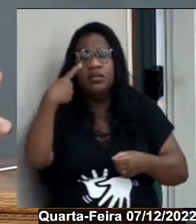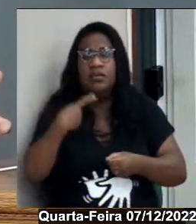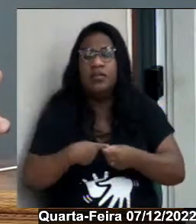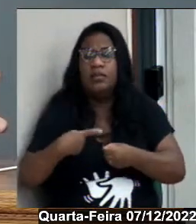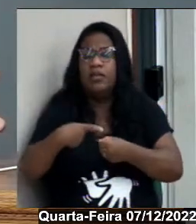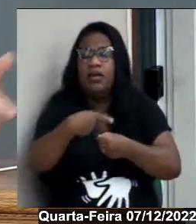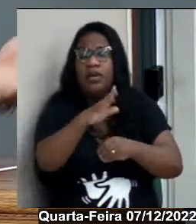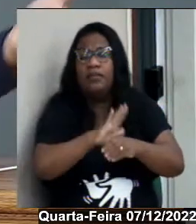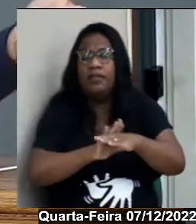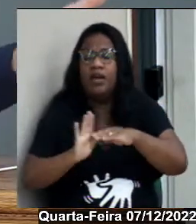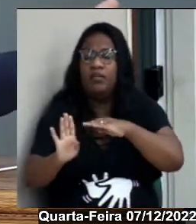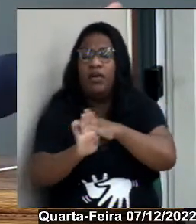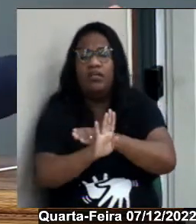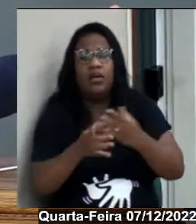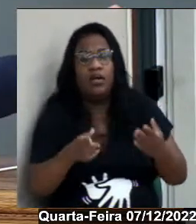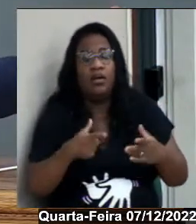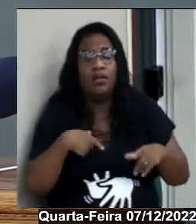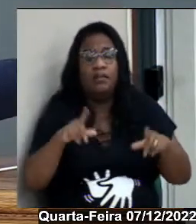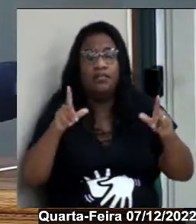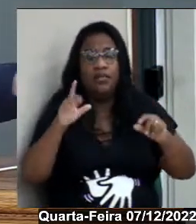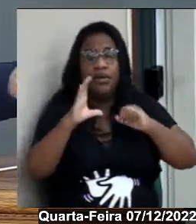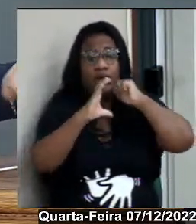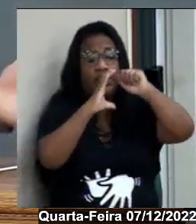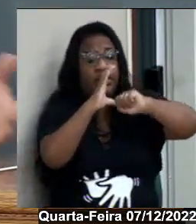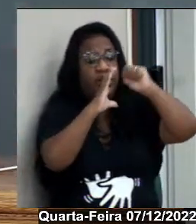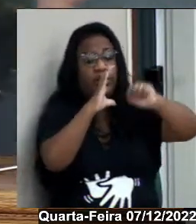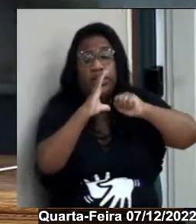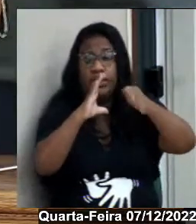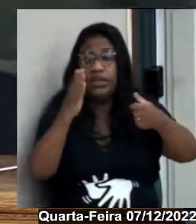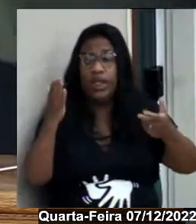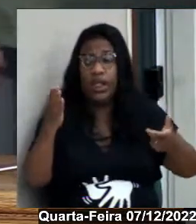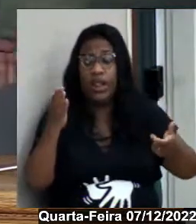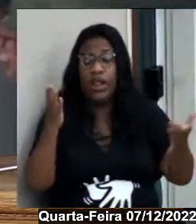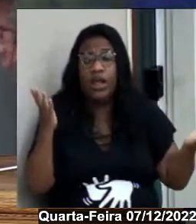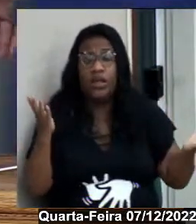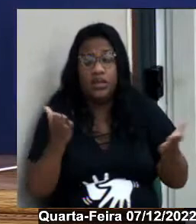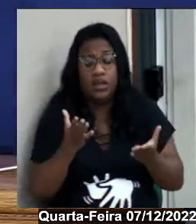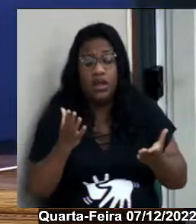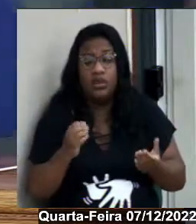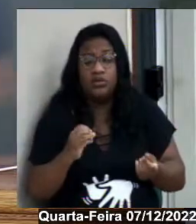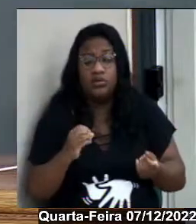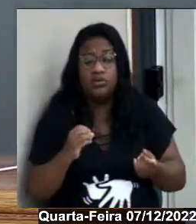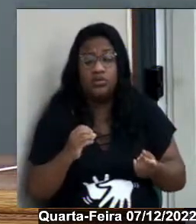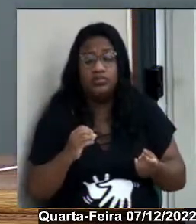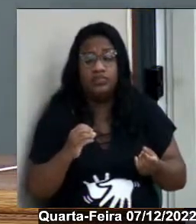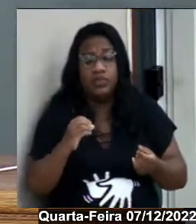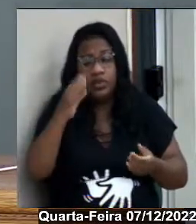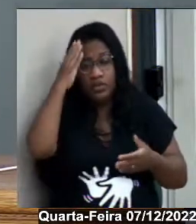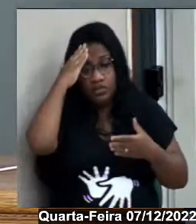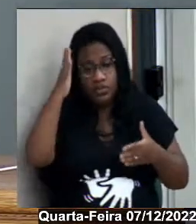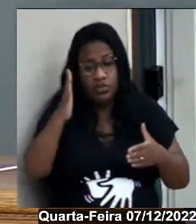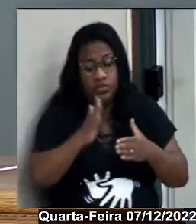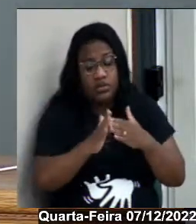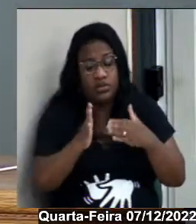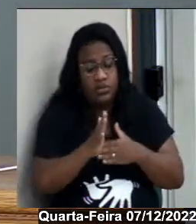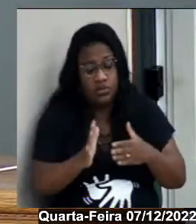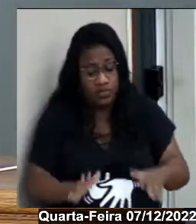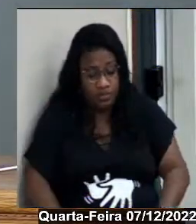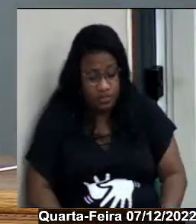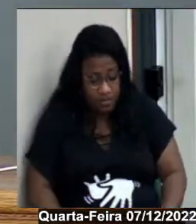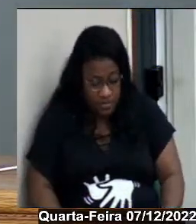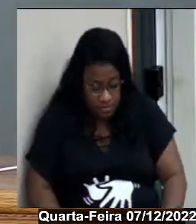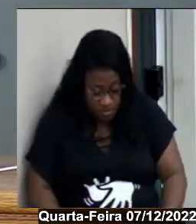ver. Porque a campanha dele é por internet. Então eu queria que o senhor respeitasse mais a gente aqui. Meu muito obrigado, um bom